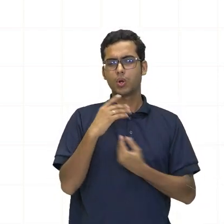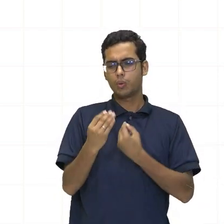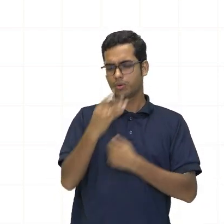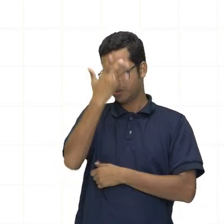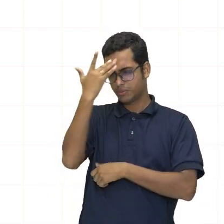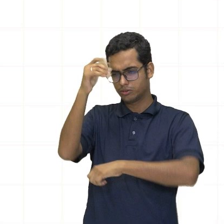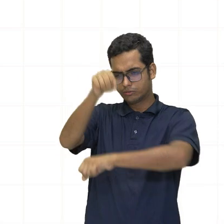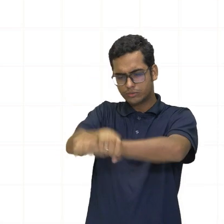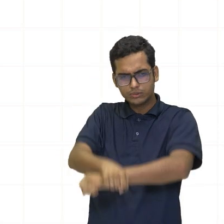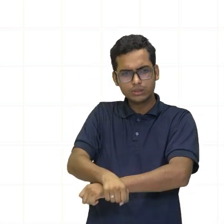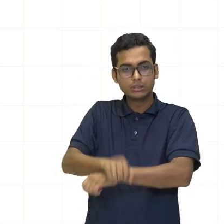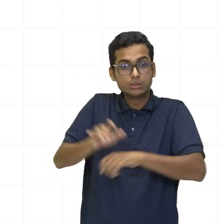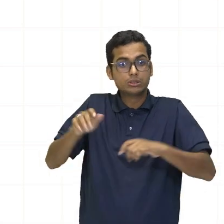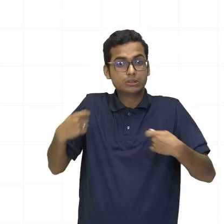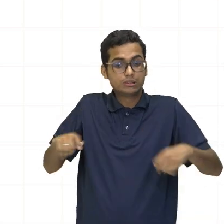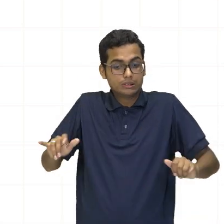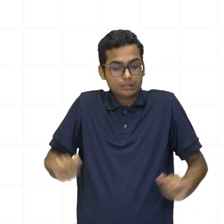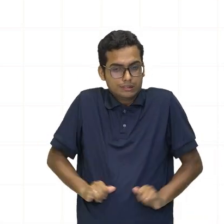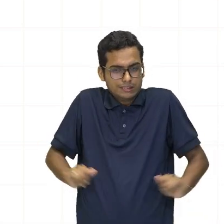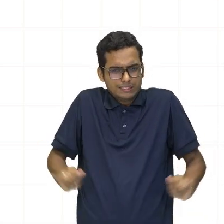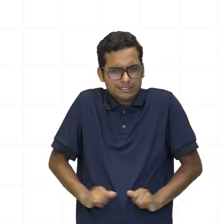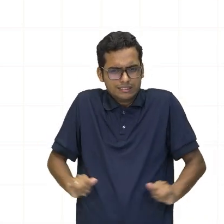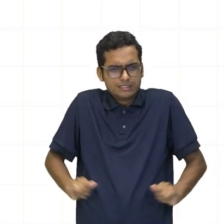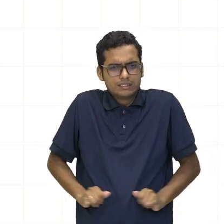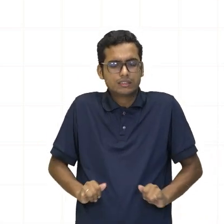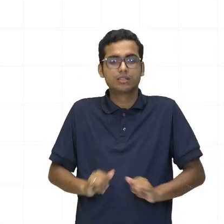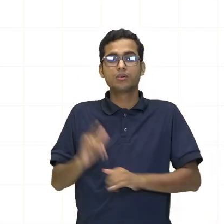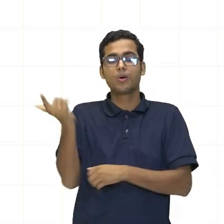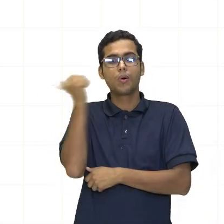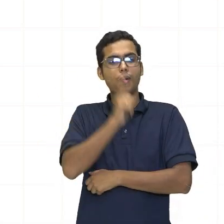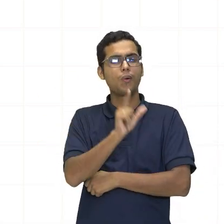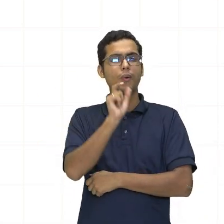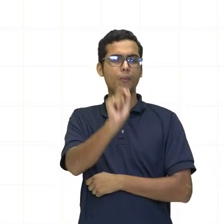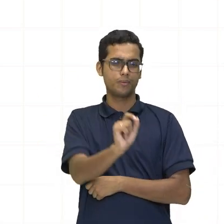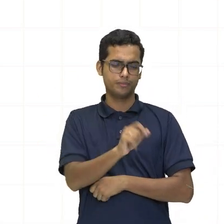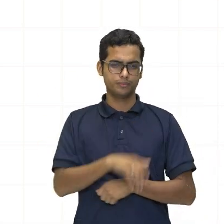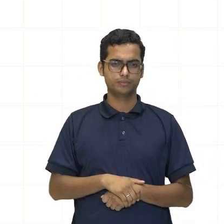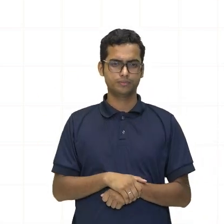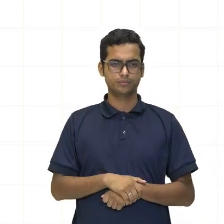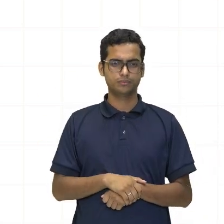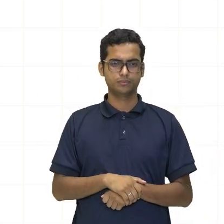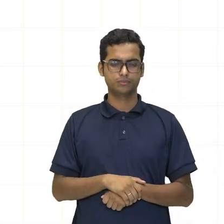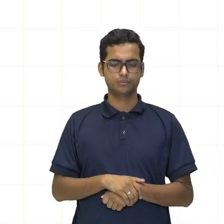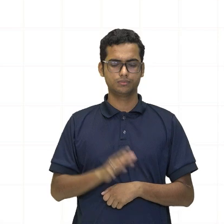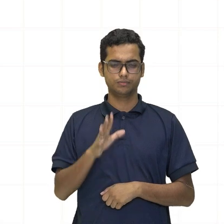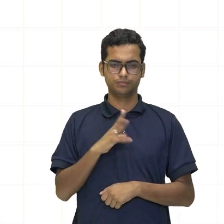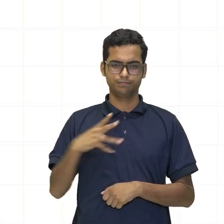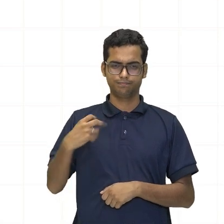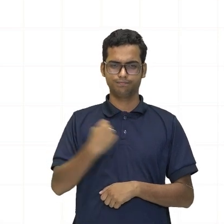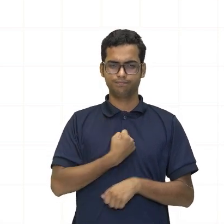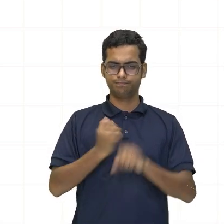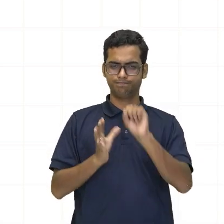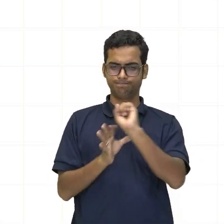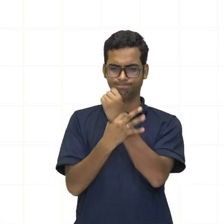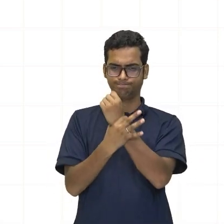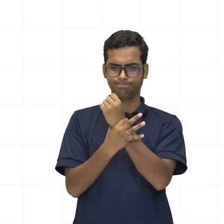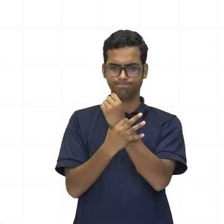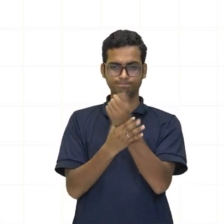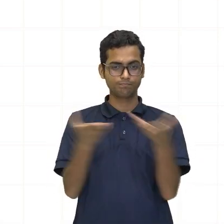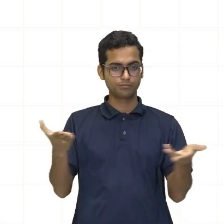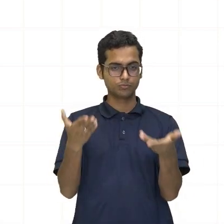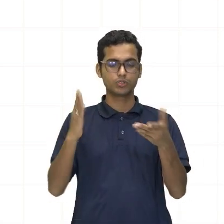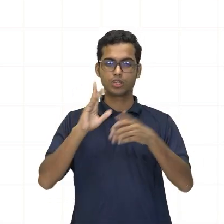precisaria trabalhar exaustivamente para poder ter a sua salvação garantida. E nesse